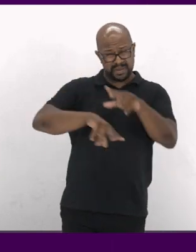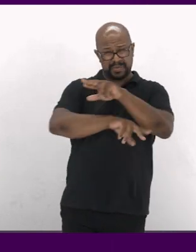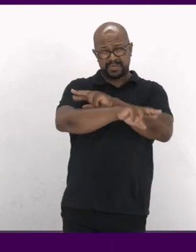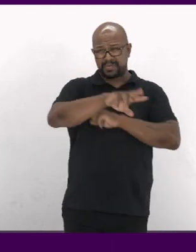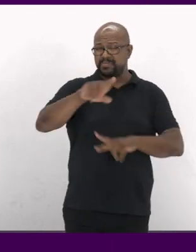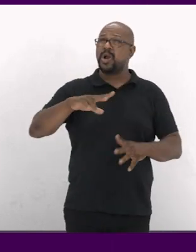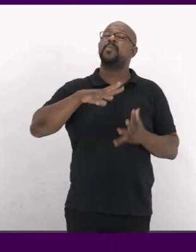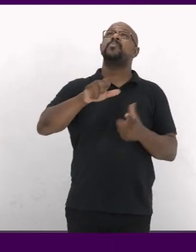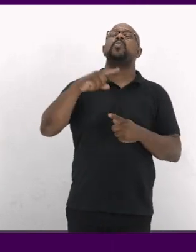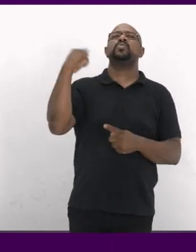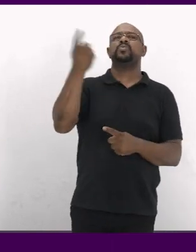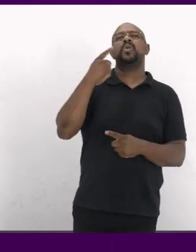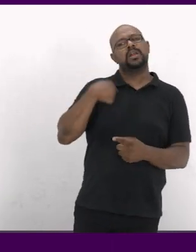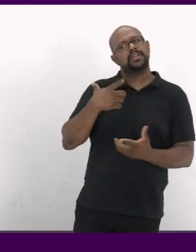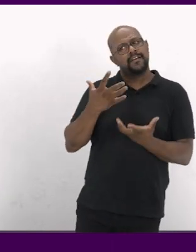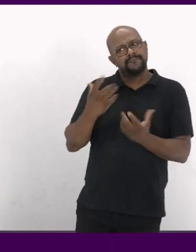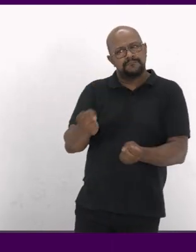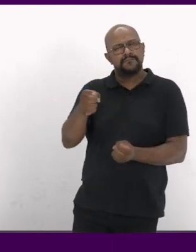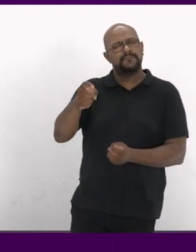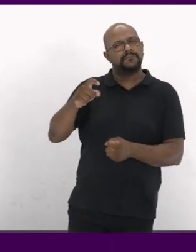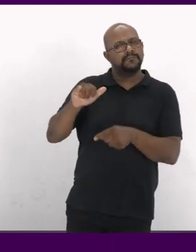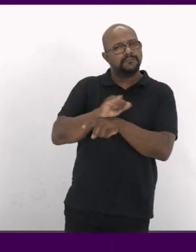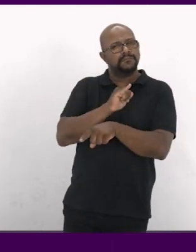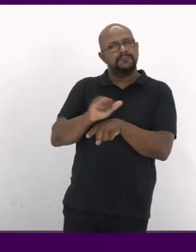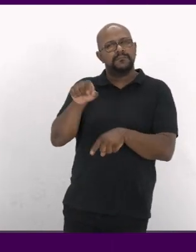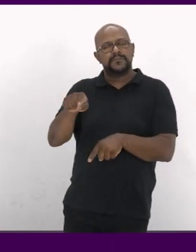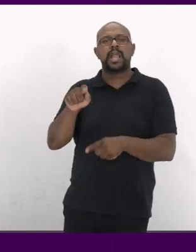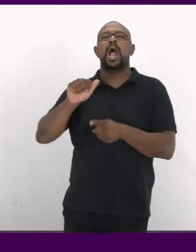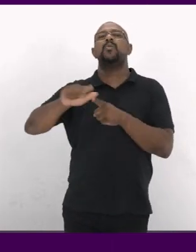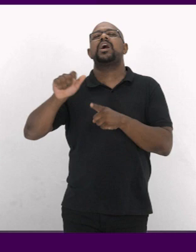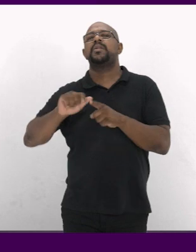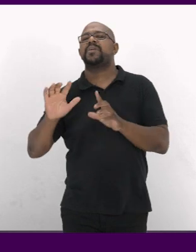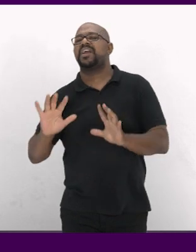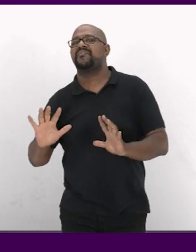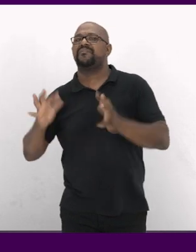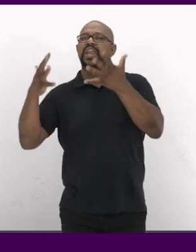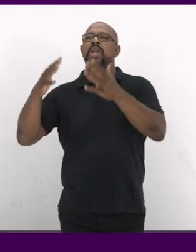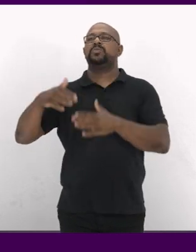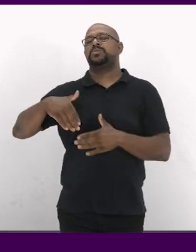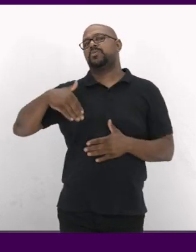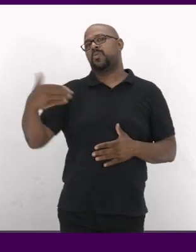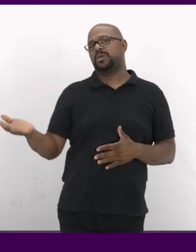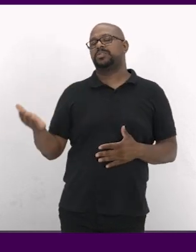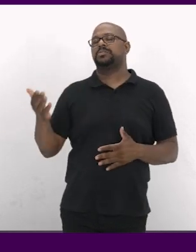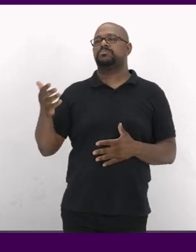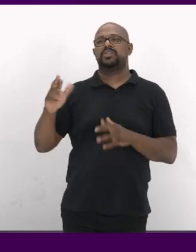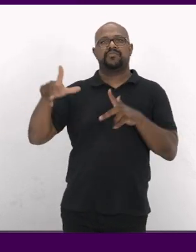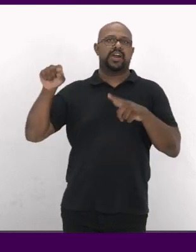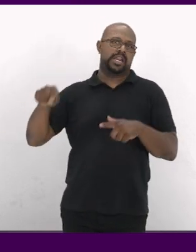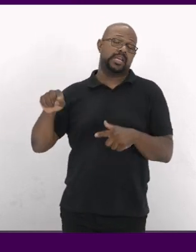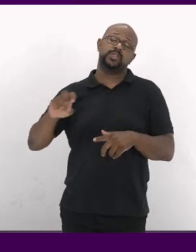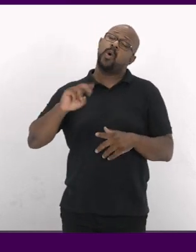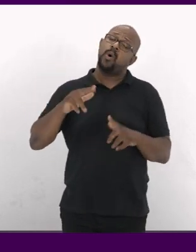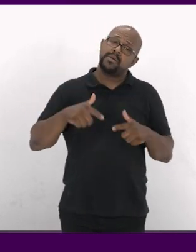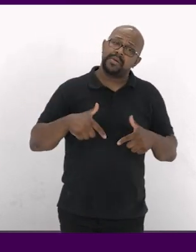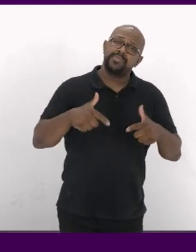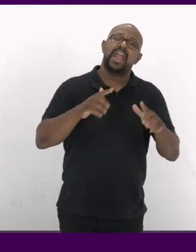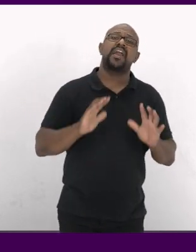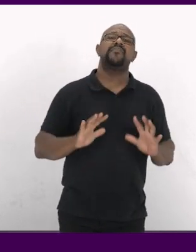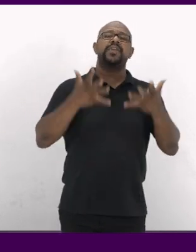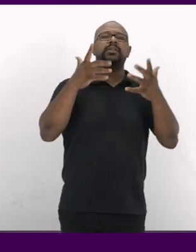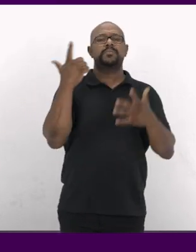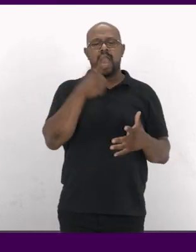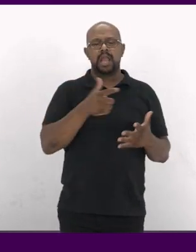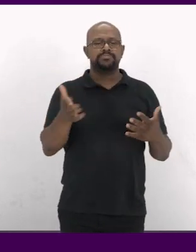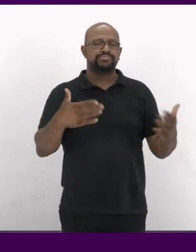diferentes portes em todo o mundo lançam mão dessa estratégia, seja alugando espaço para eventos alheios à atividade do equipamento ou